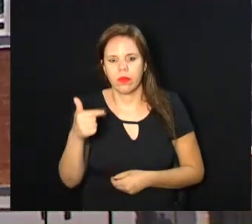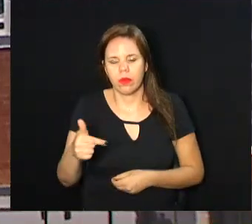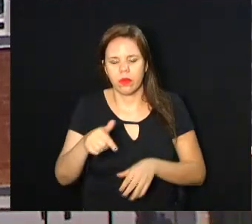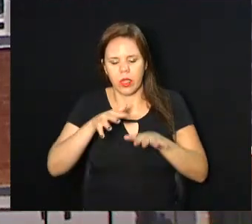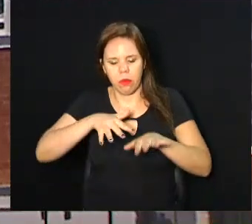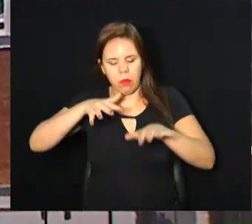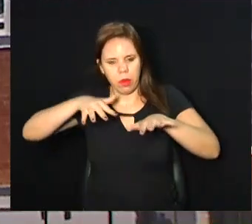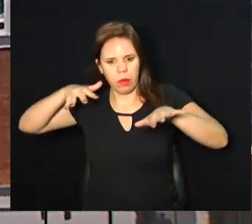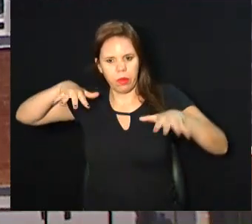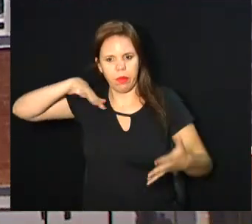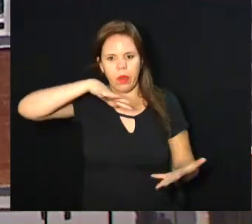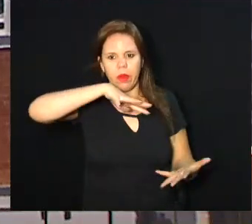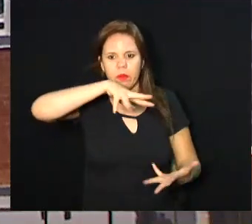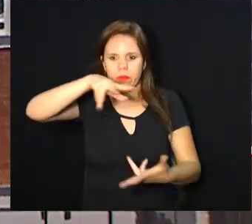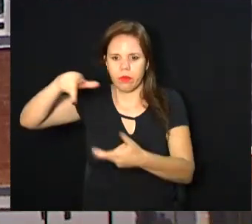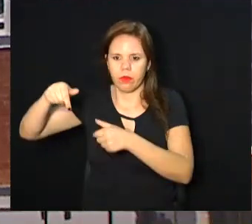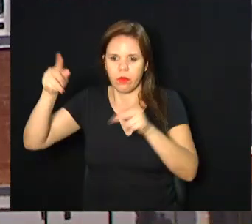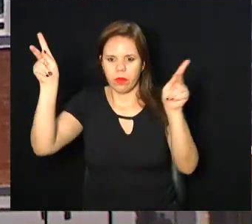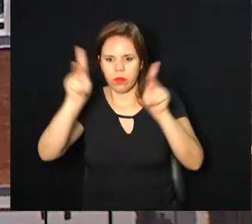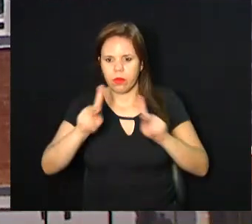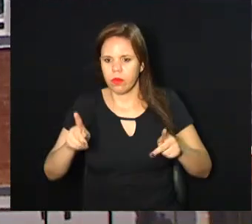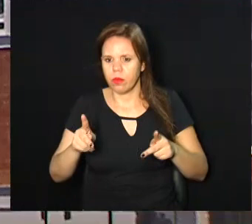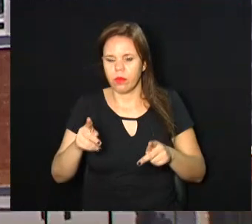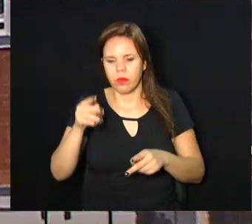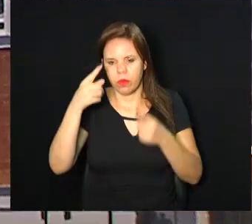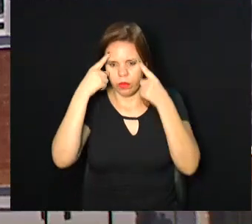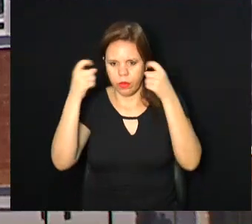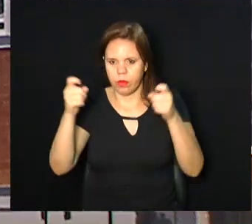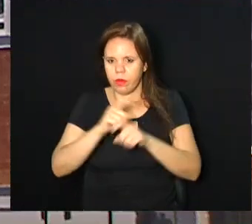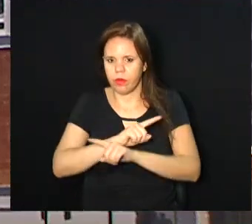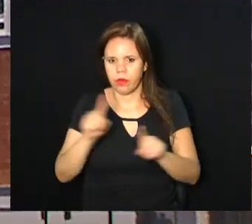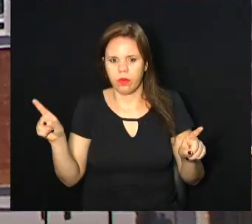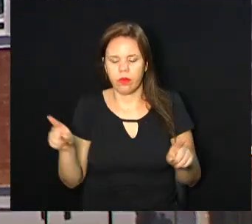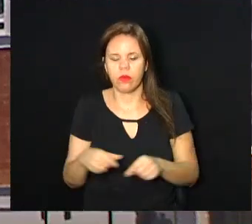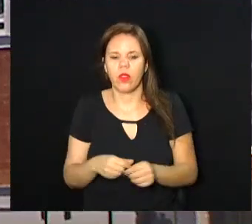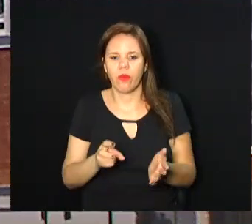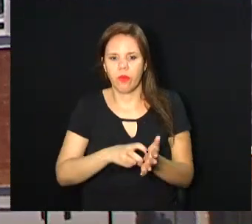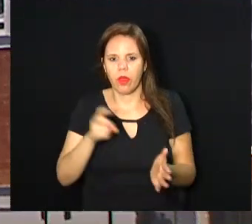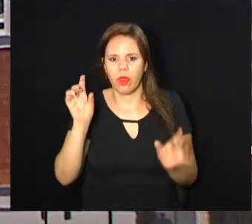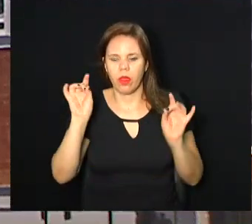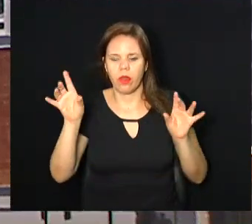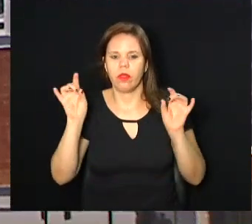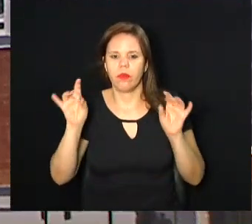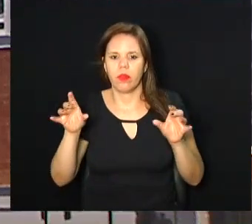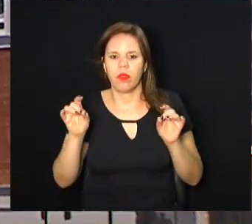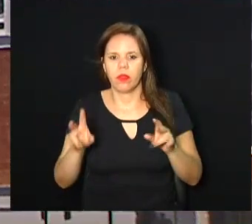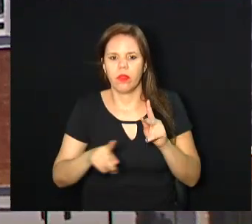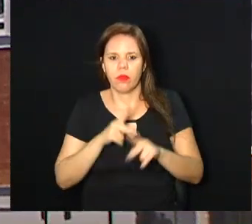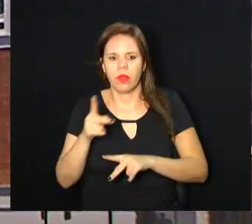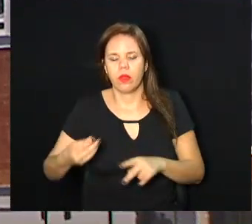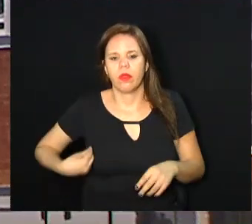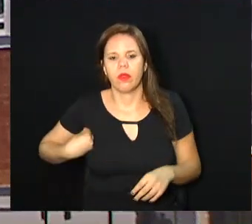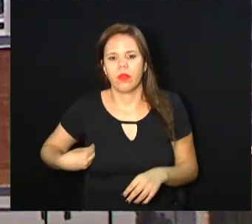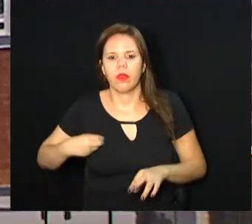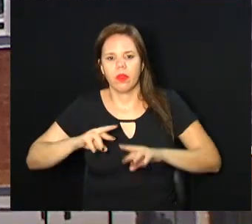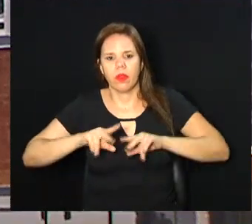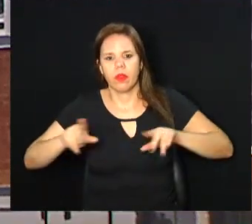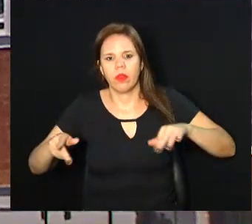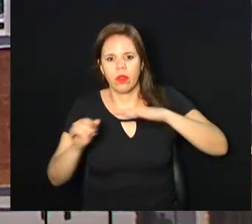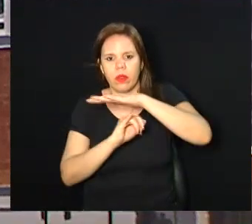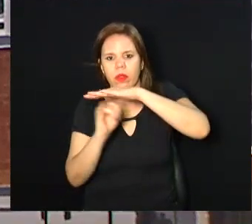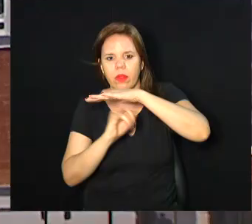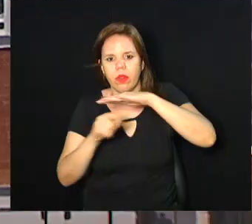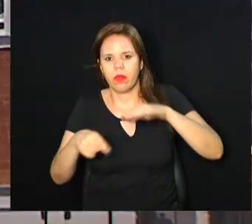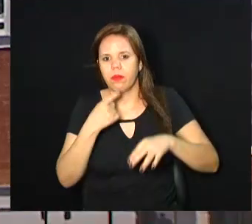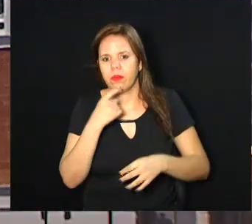Marcha Mundial da Paz e da Não Violência. Foi uma manhã muito especial que contou com a presença de várias entidades